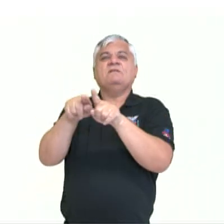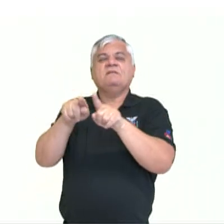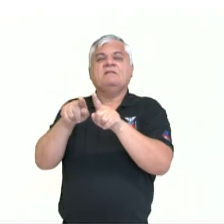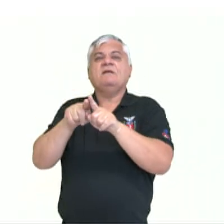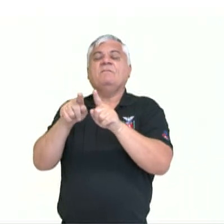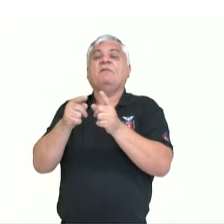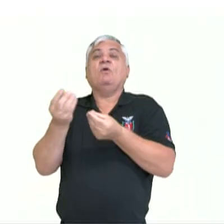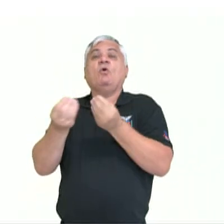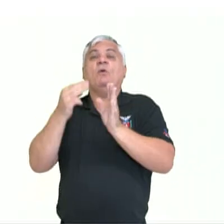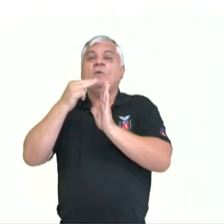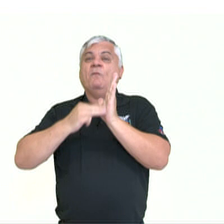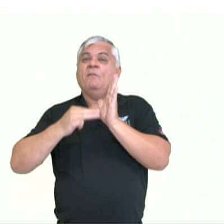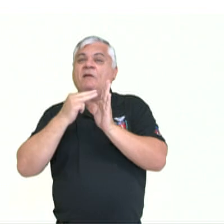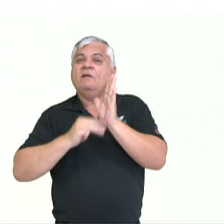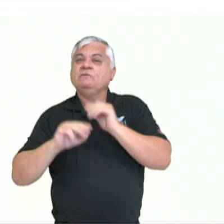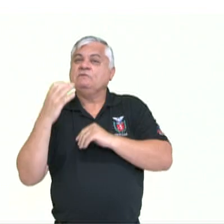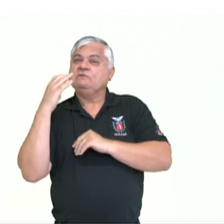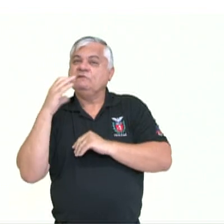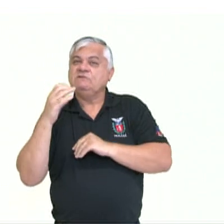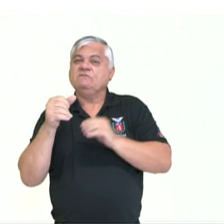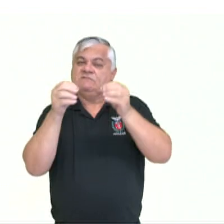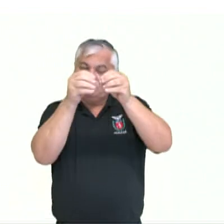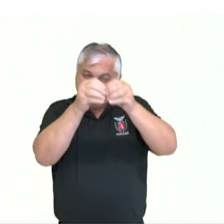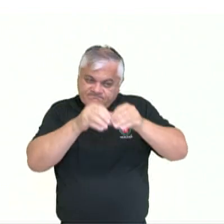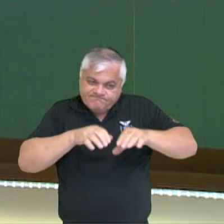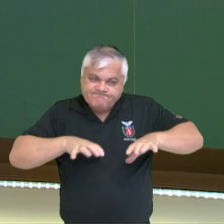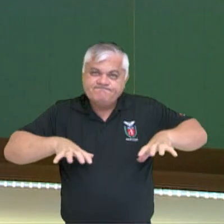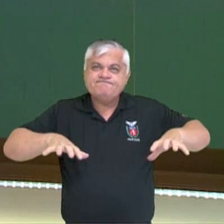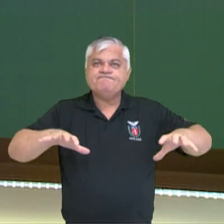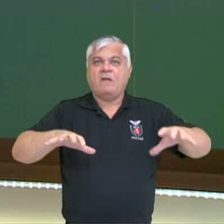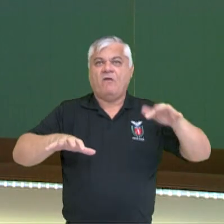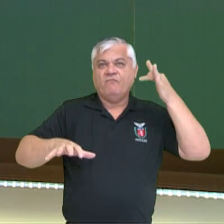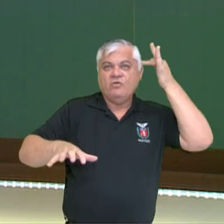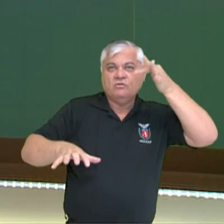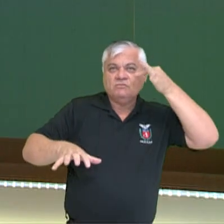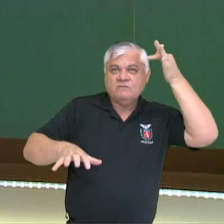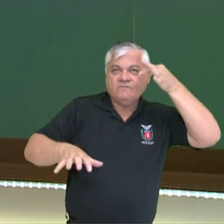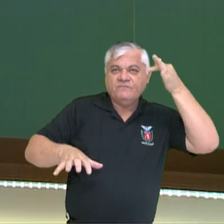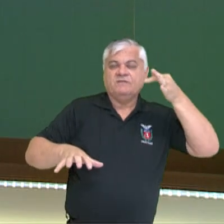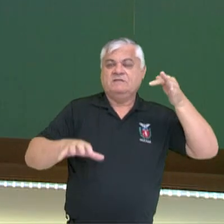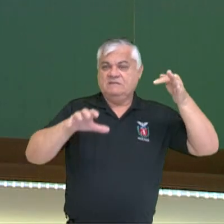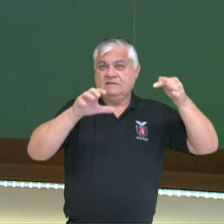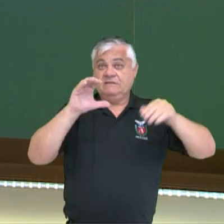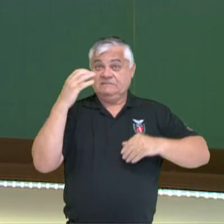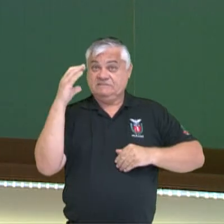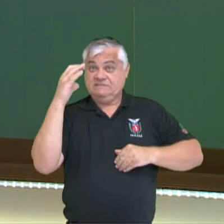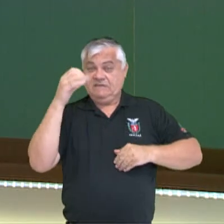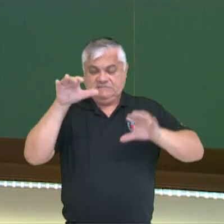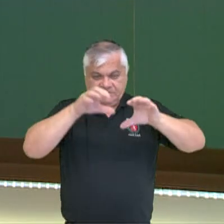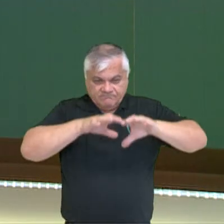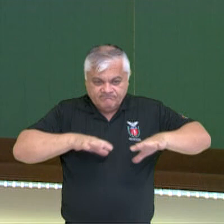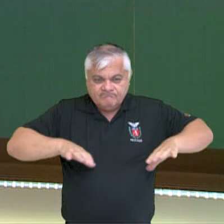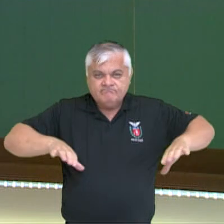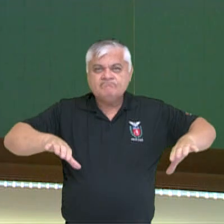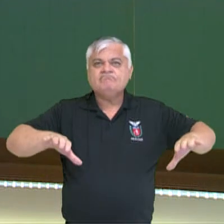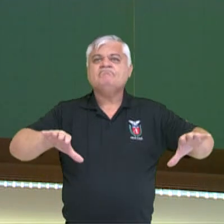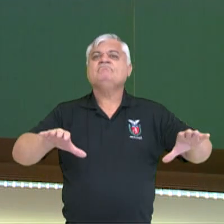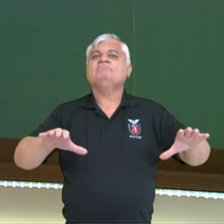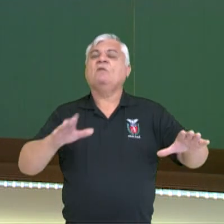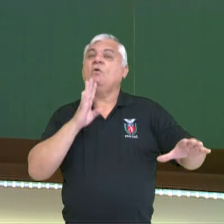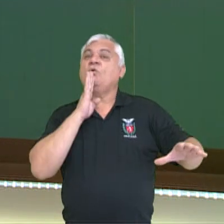método científico. Tudo isso separou de uma vez por todas filosofia e ciência, que hoje são compreendidas